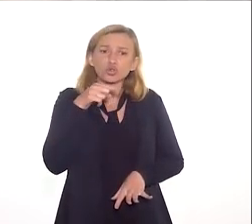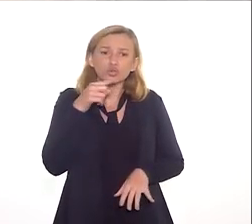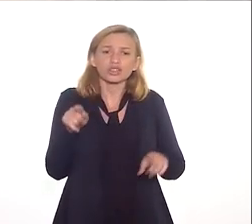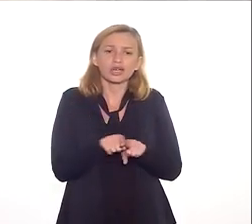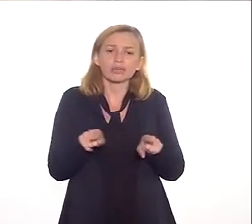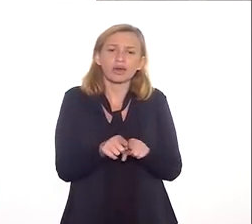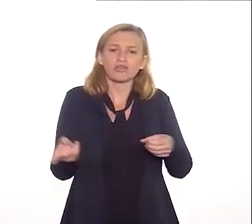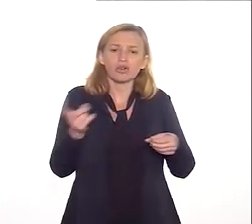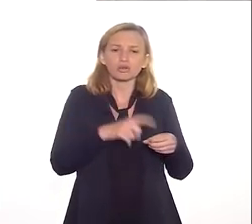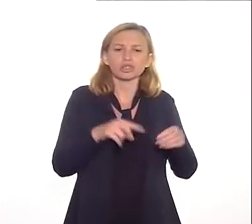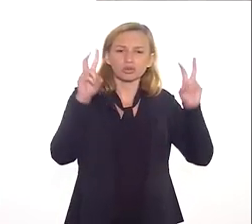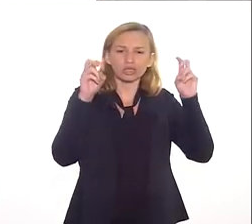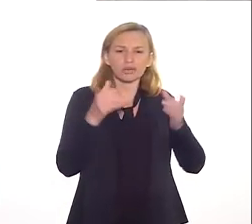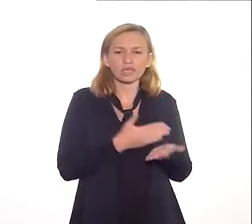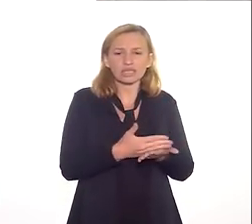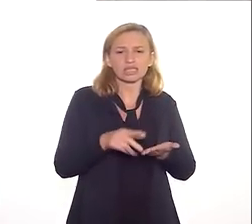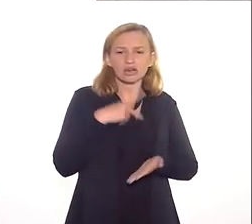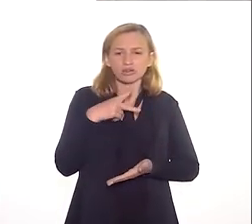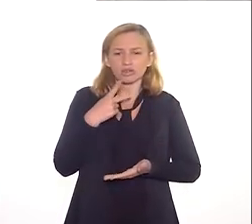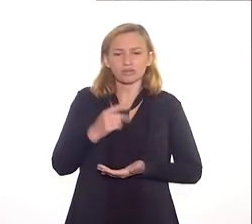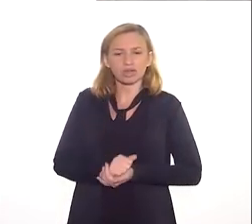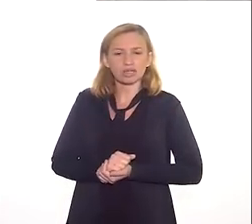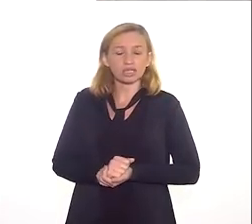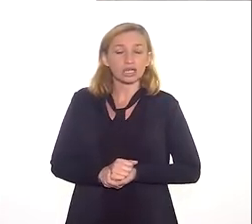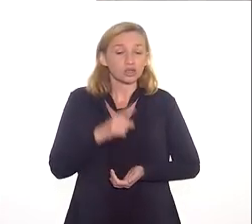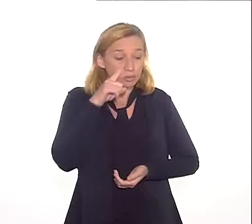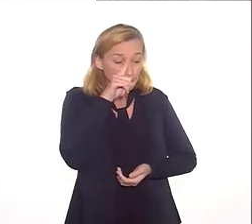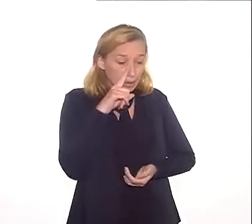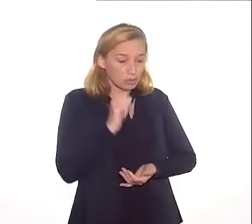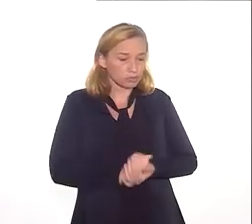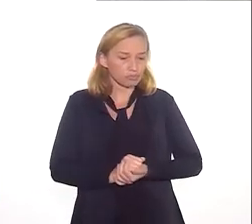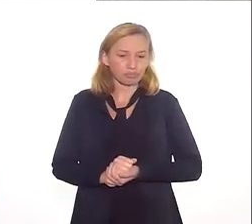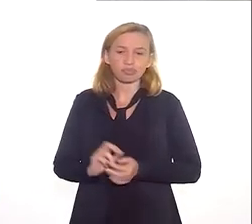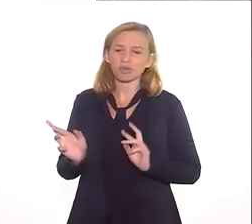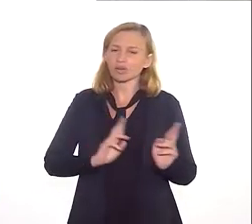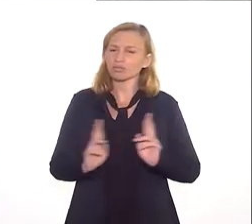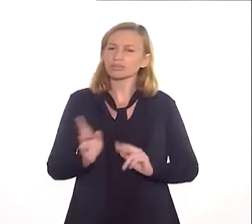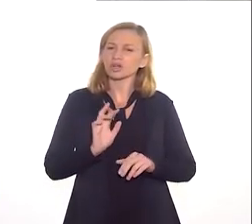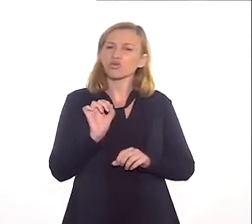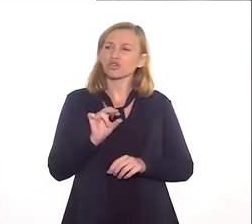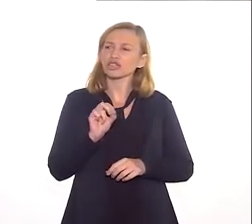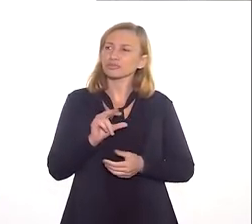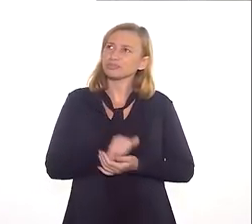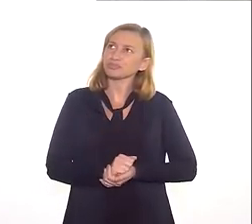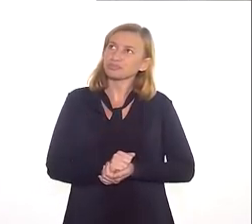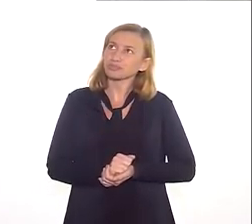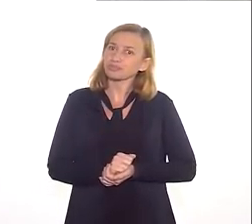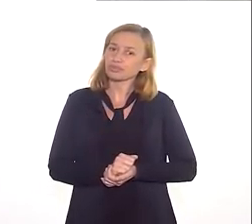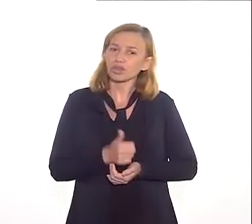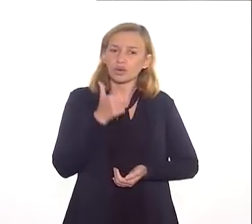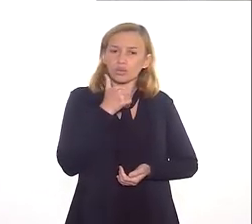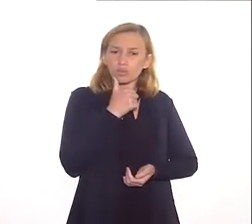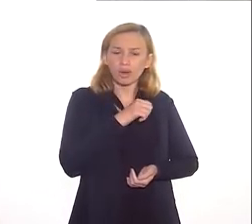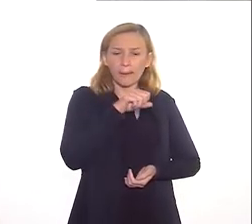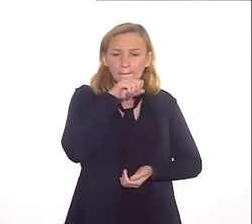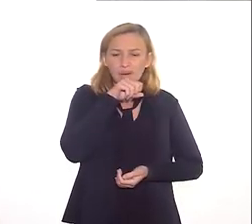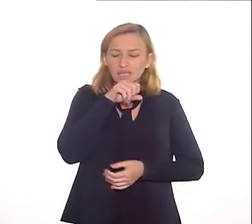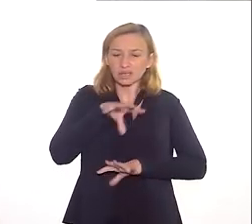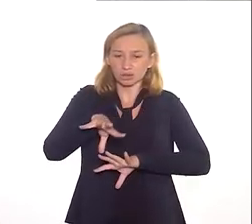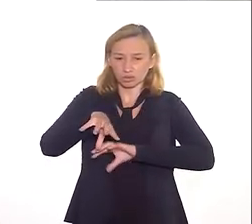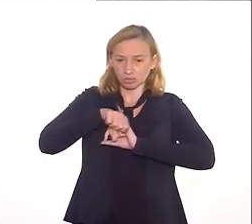outra dúvida, até voltando um pouco no tema inicial que a gente estava conversando dos riscos, e em relação ao vírus, uma